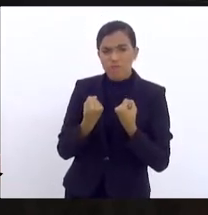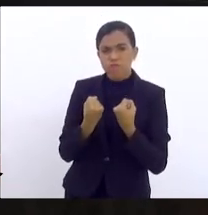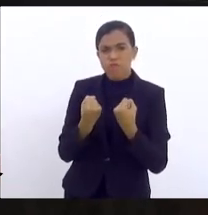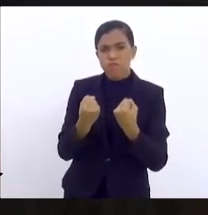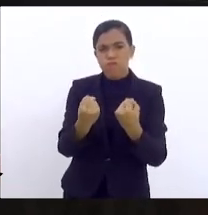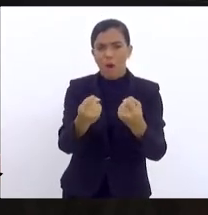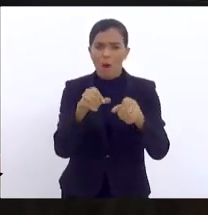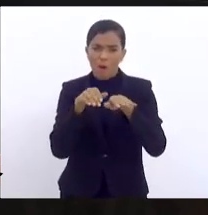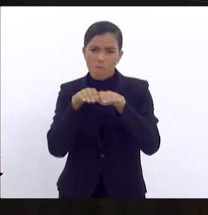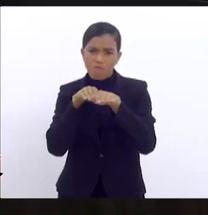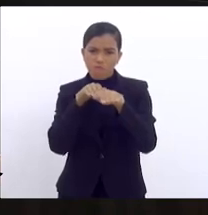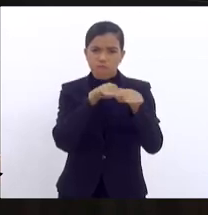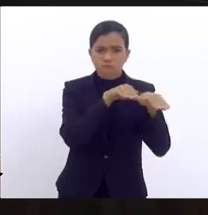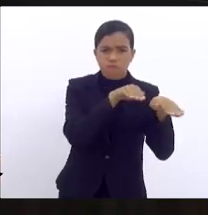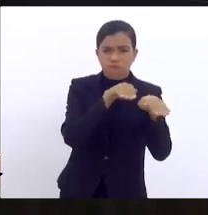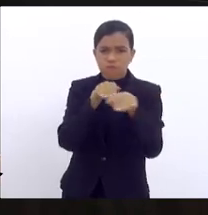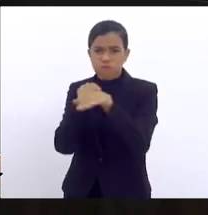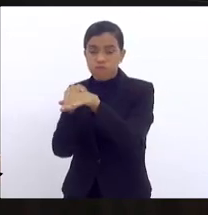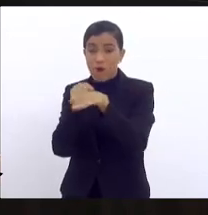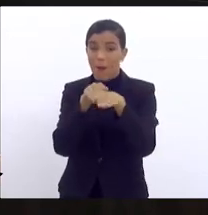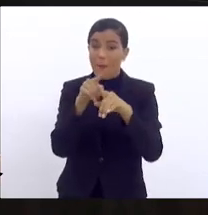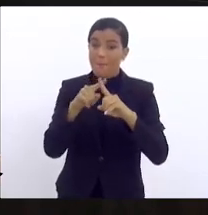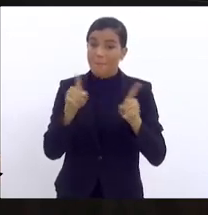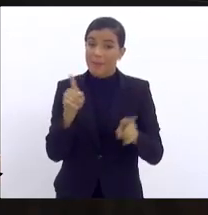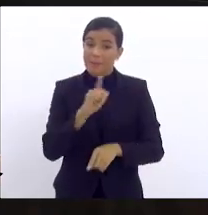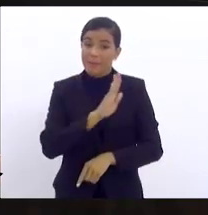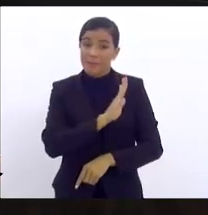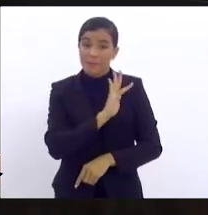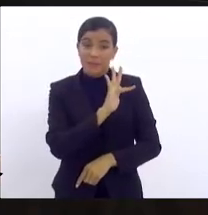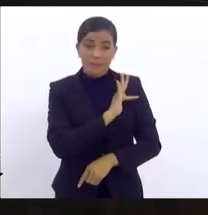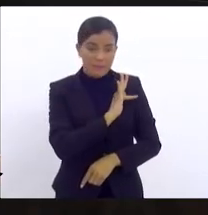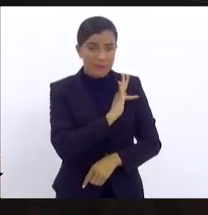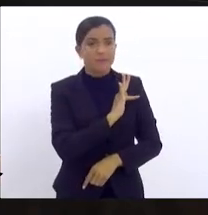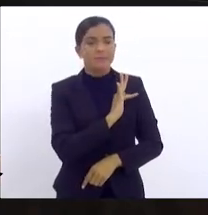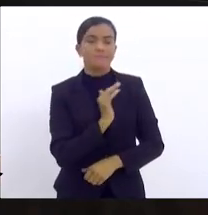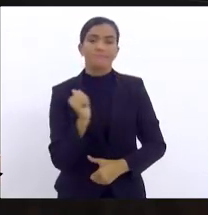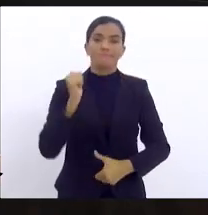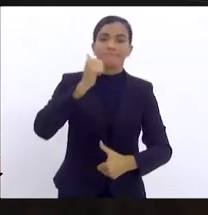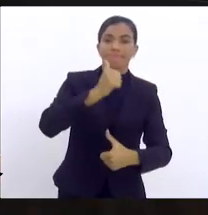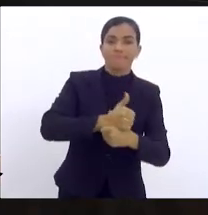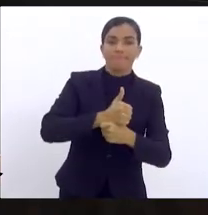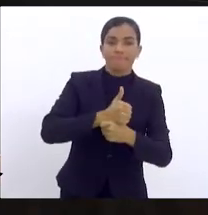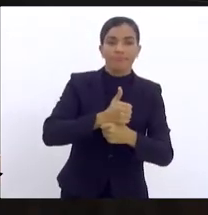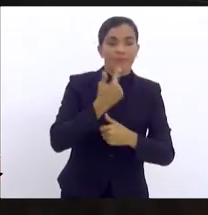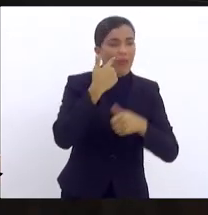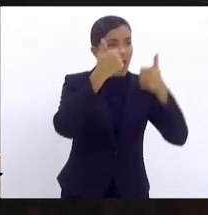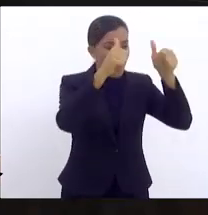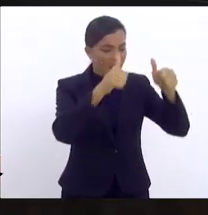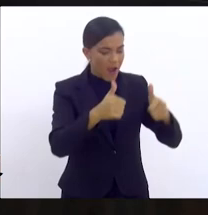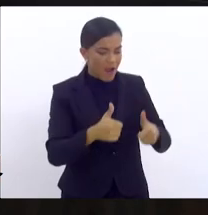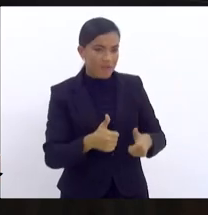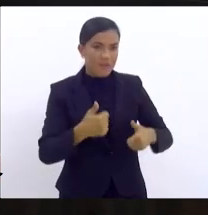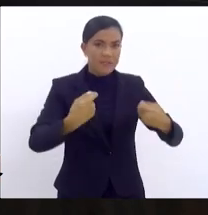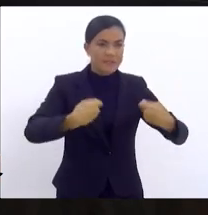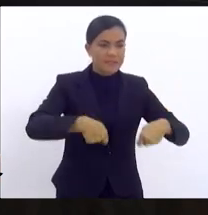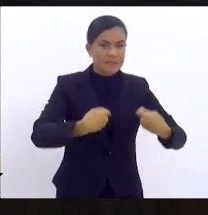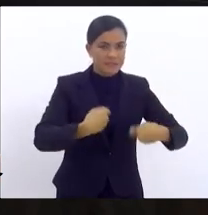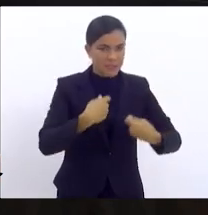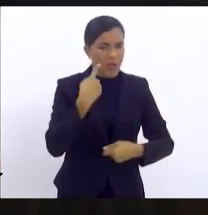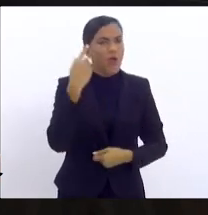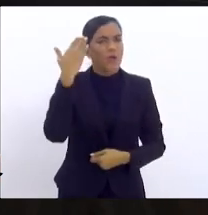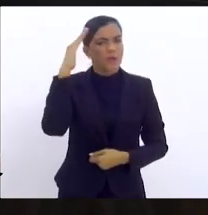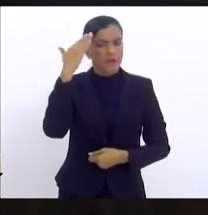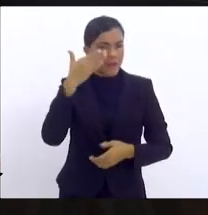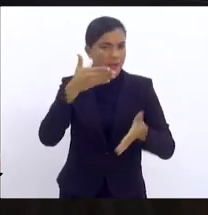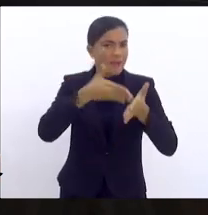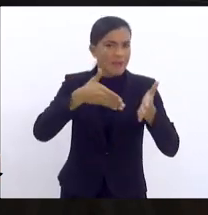mas abaixar e reposição se faz de imediato Quando você vê a necessidade entenda a limitação do